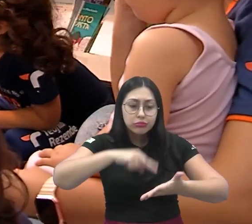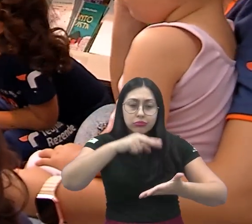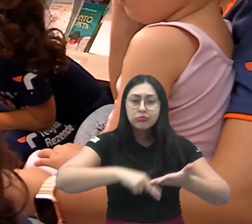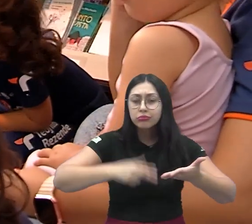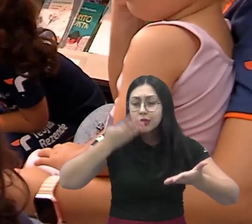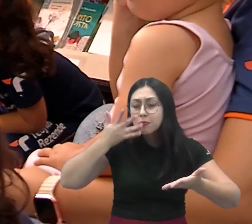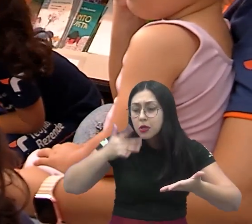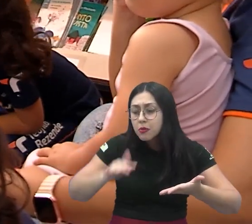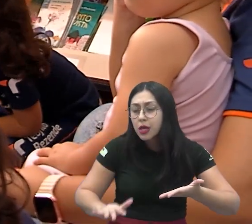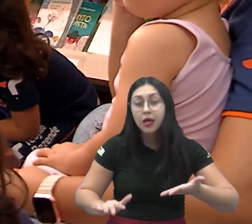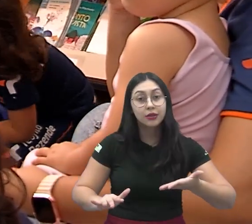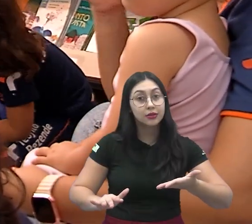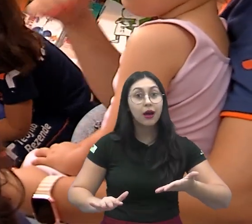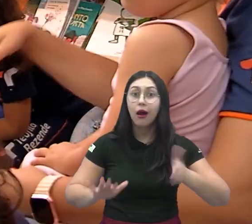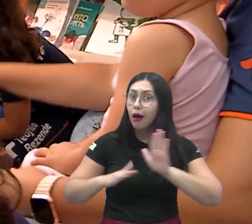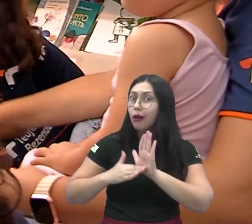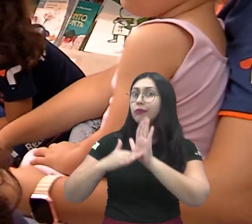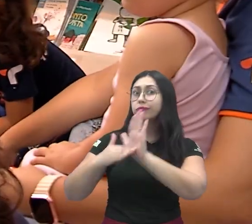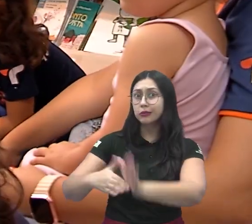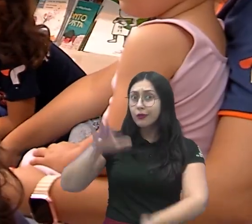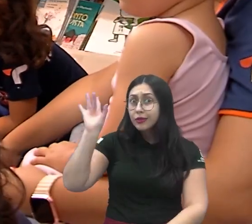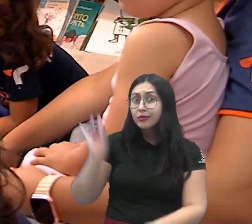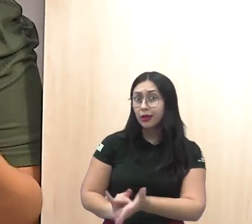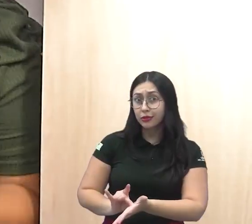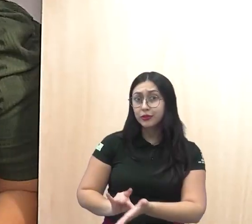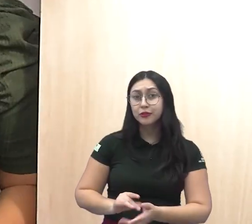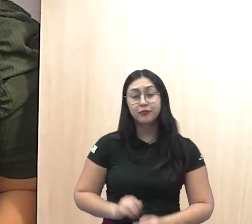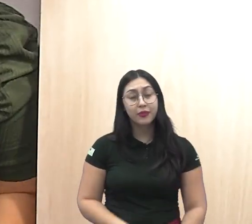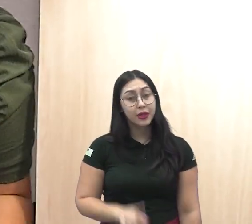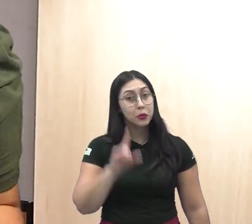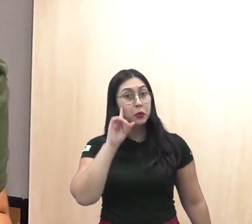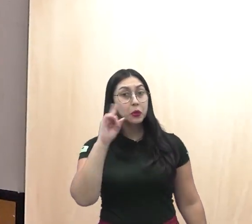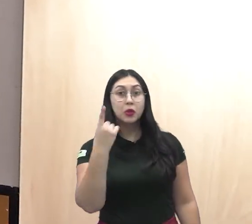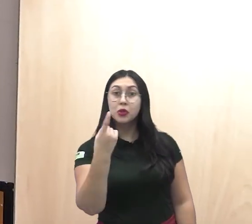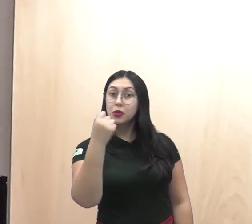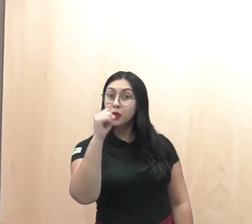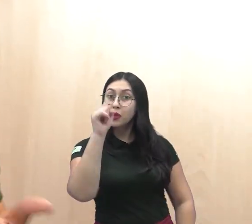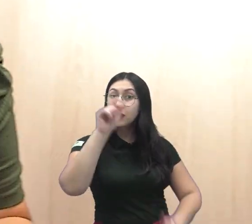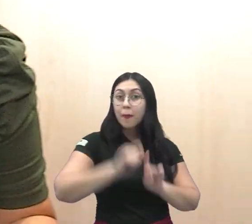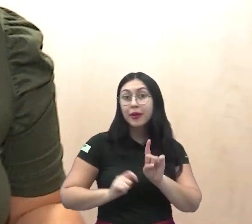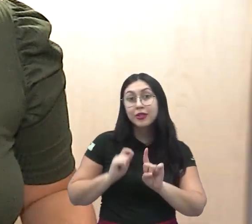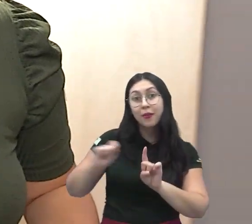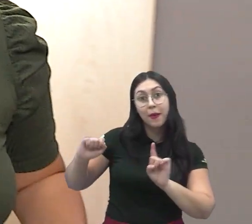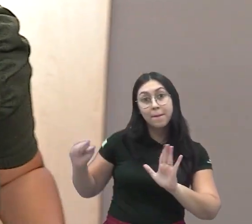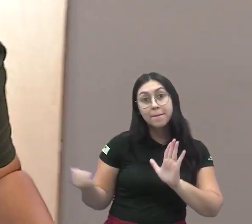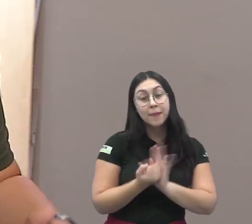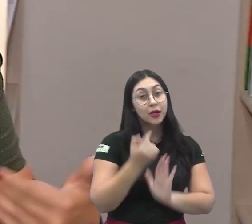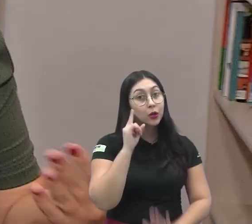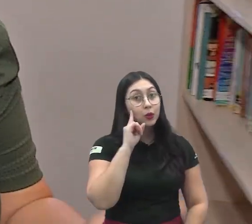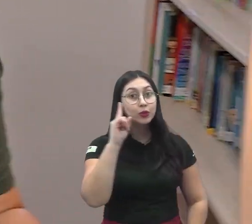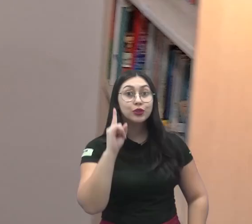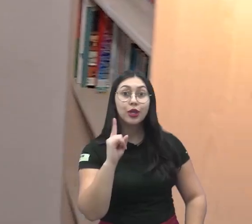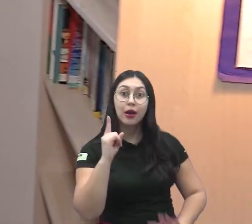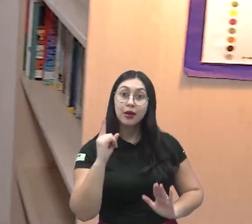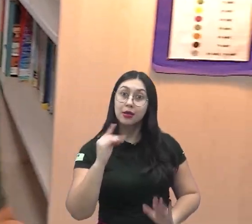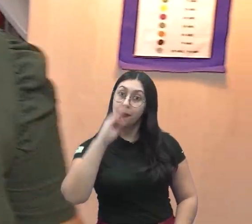histórias desde cedo faz toda a diferença. O dia 18 de abril marca o Dia Nacional do Livro Infantil, uma